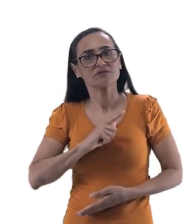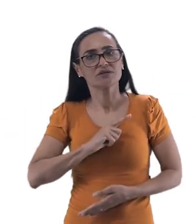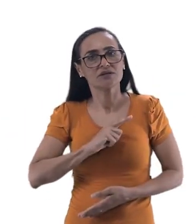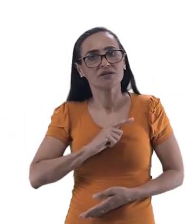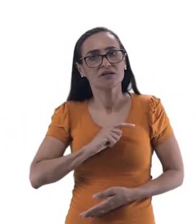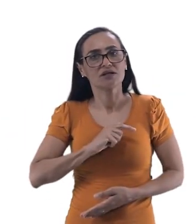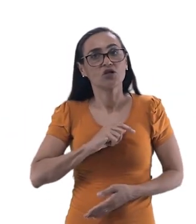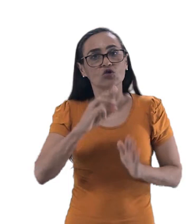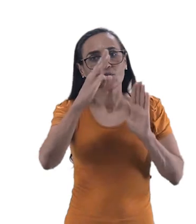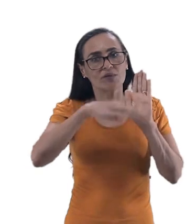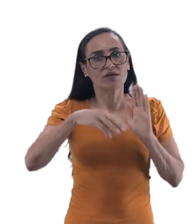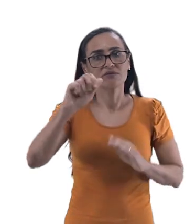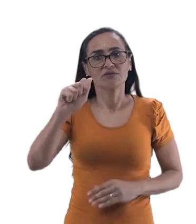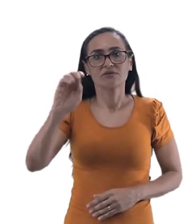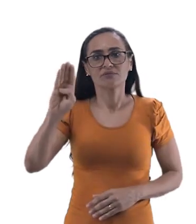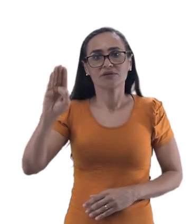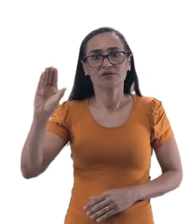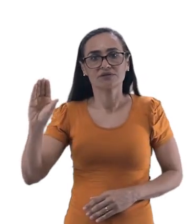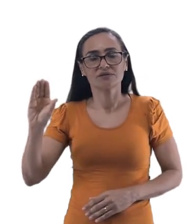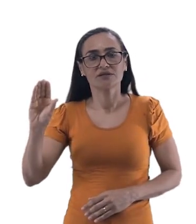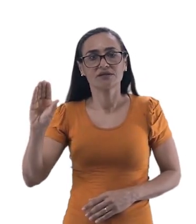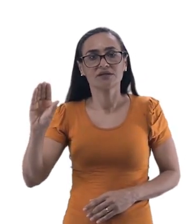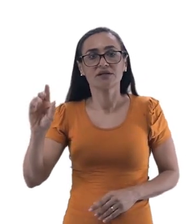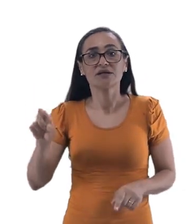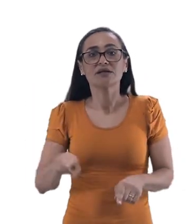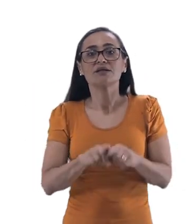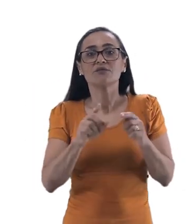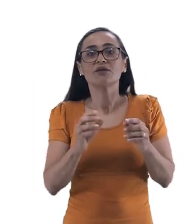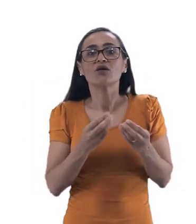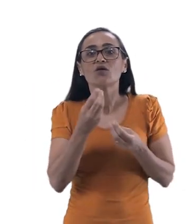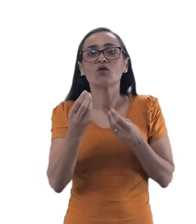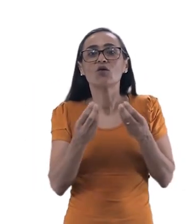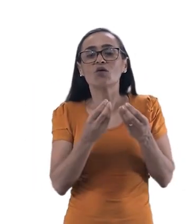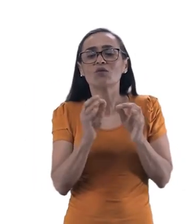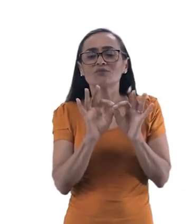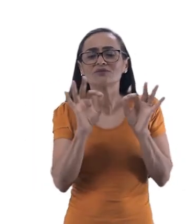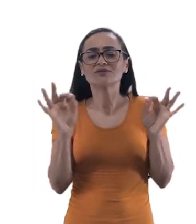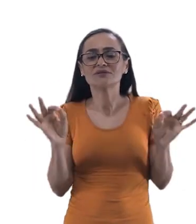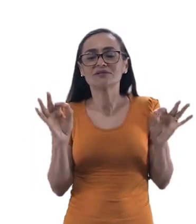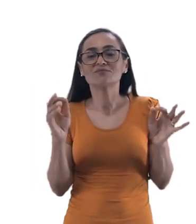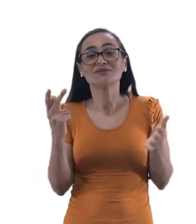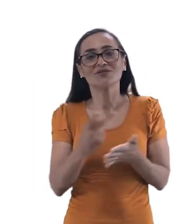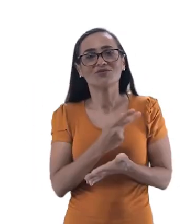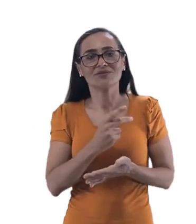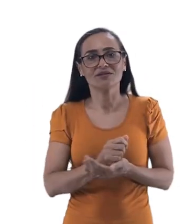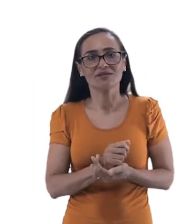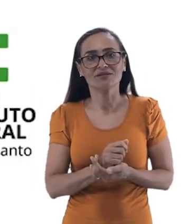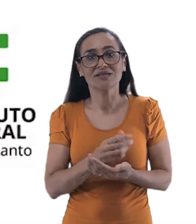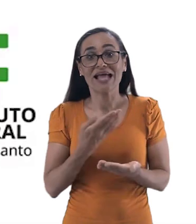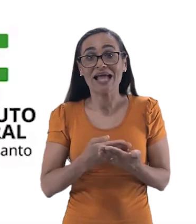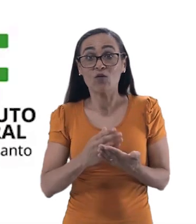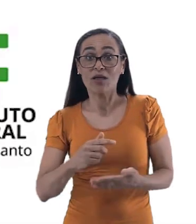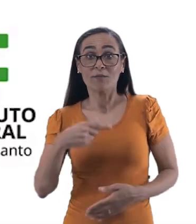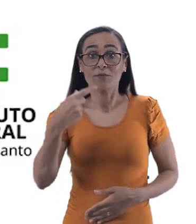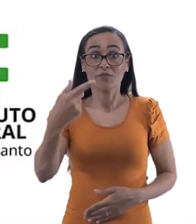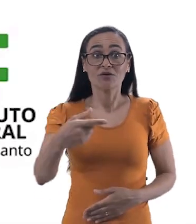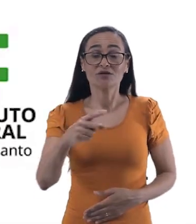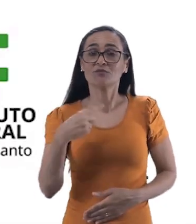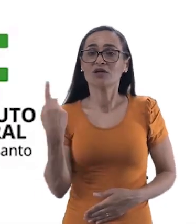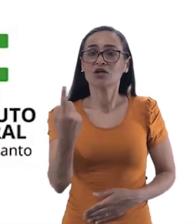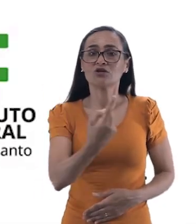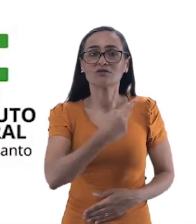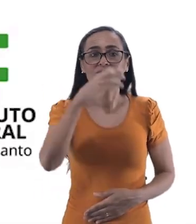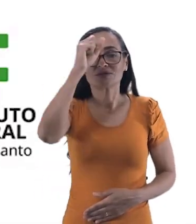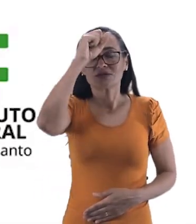conceitos existentes por trás do método ABC e uma forma simplificada de como isso funciona. Numa próxima